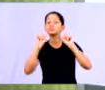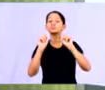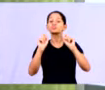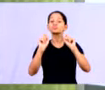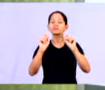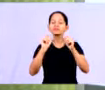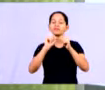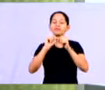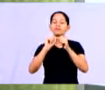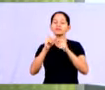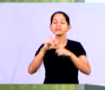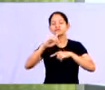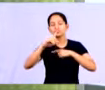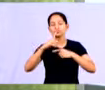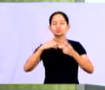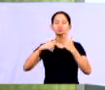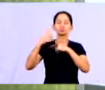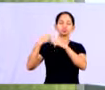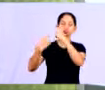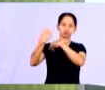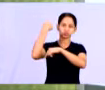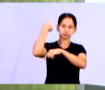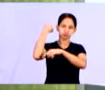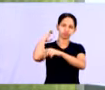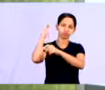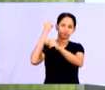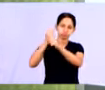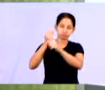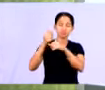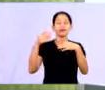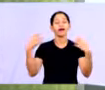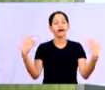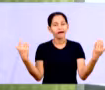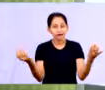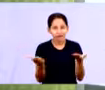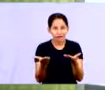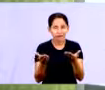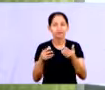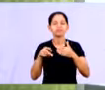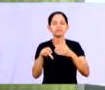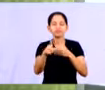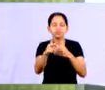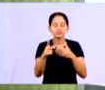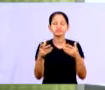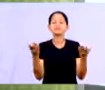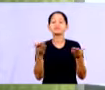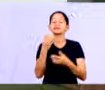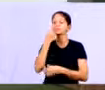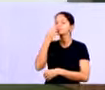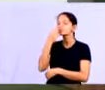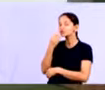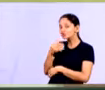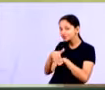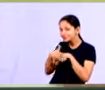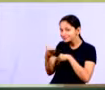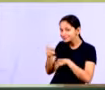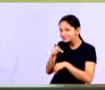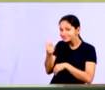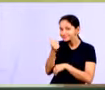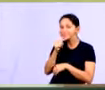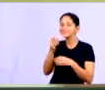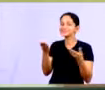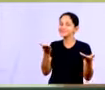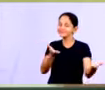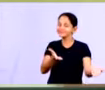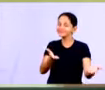só a retomada do que nós vimos na literatura na aula passada e a gente dá continuidade. Professora Denise, boa noite. Boa noite, professor